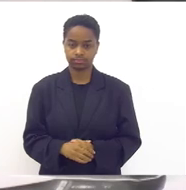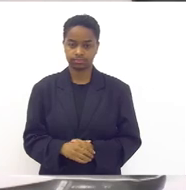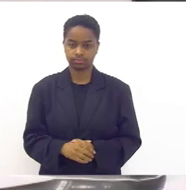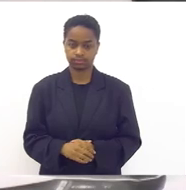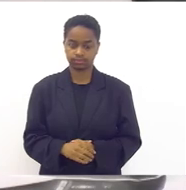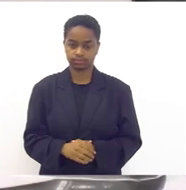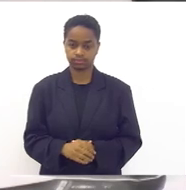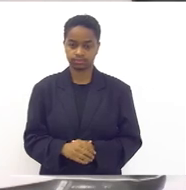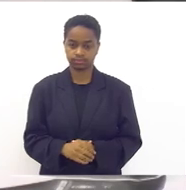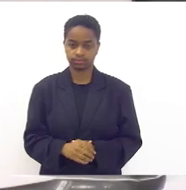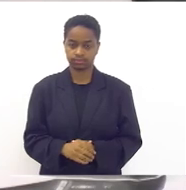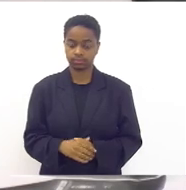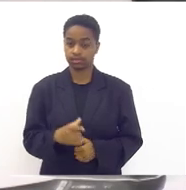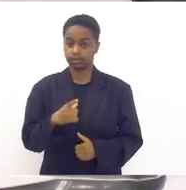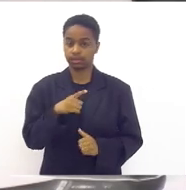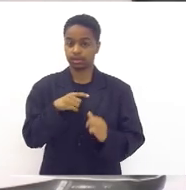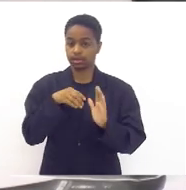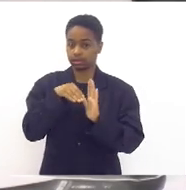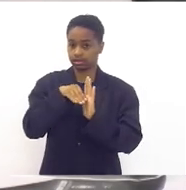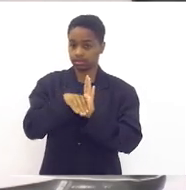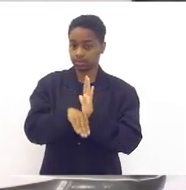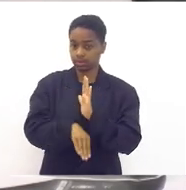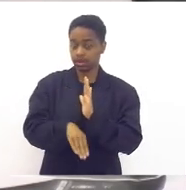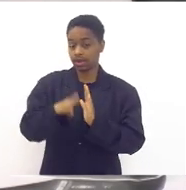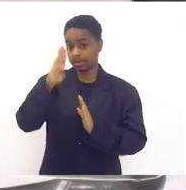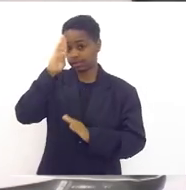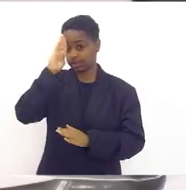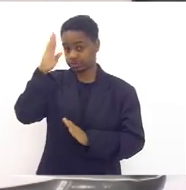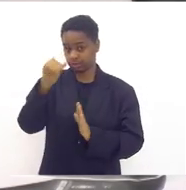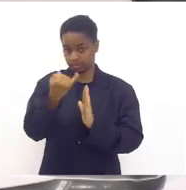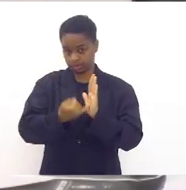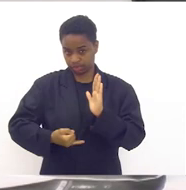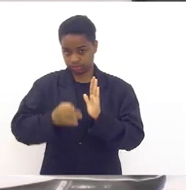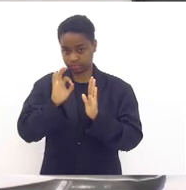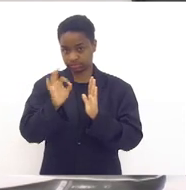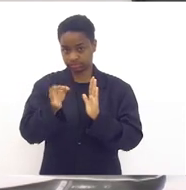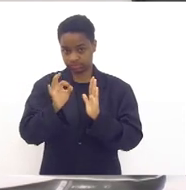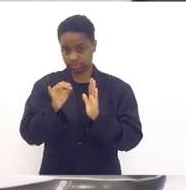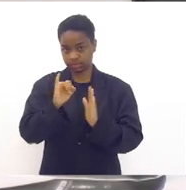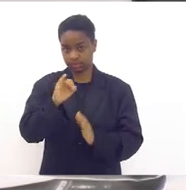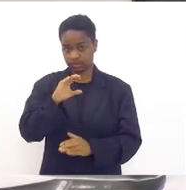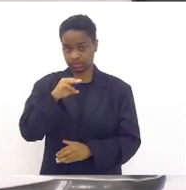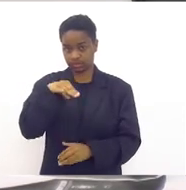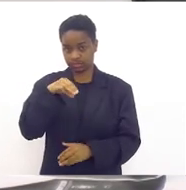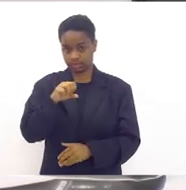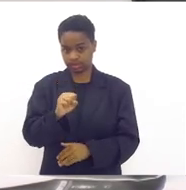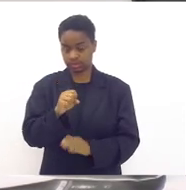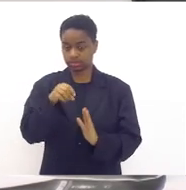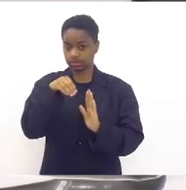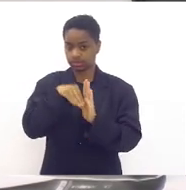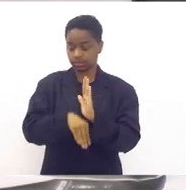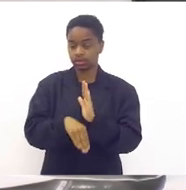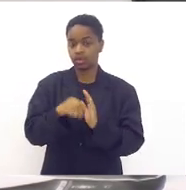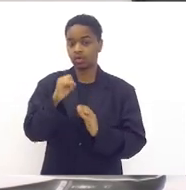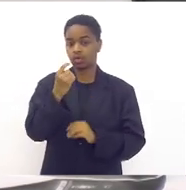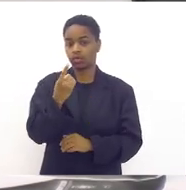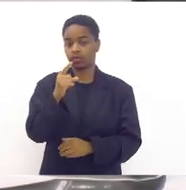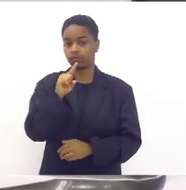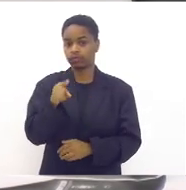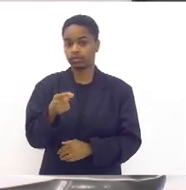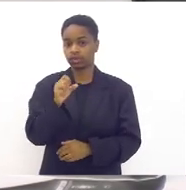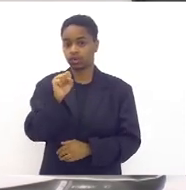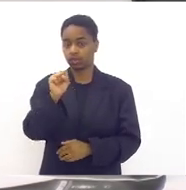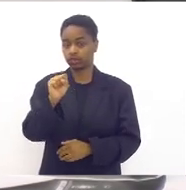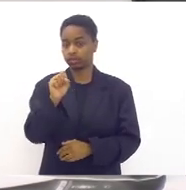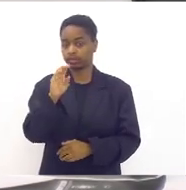A gente teve queda no principal imposto, né? Nosso principal imposto é o ICMS, a gente teve uma queda de 1,8 bi.